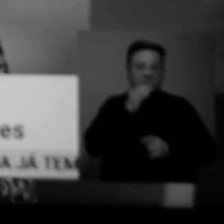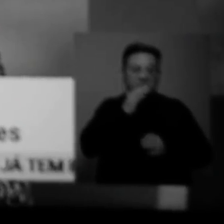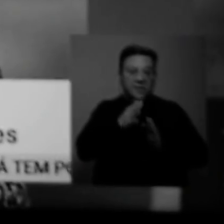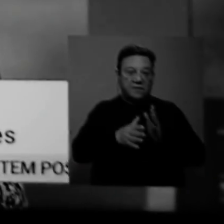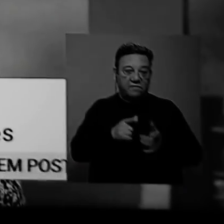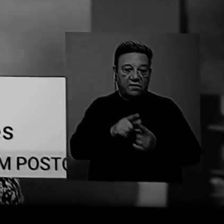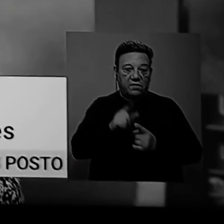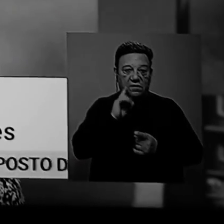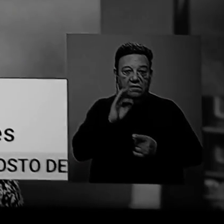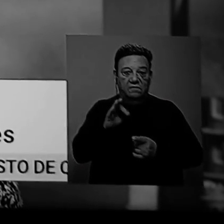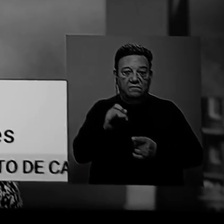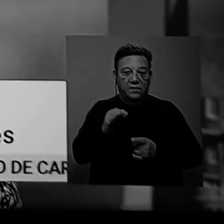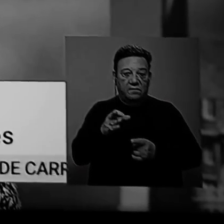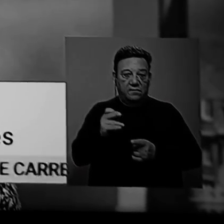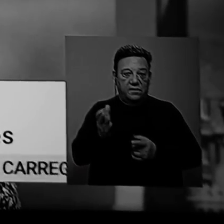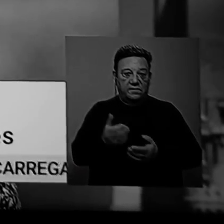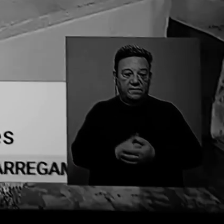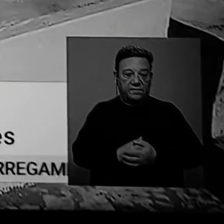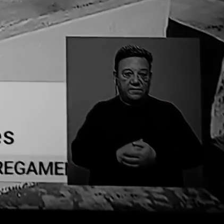com Filipe Marques Henriques.